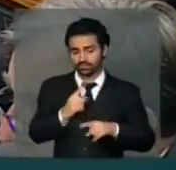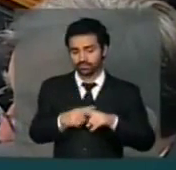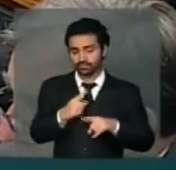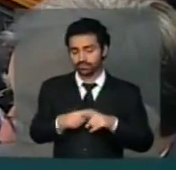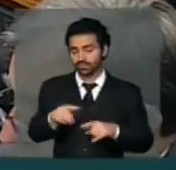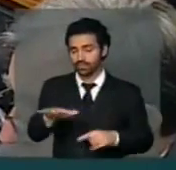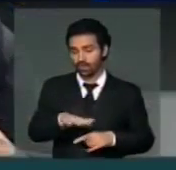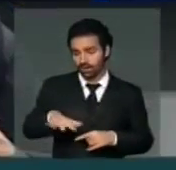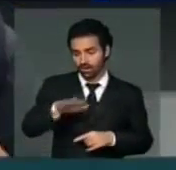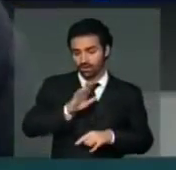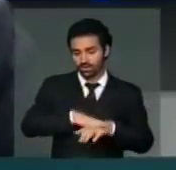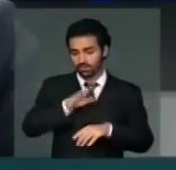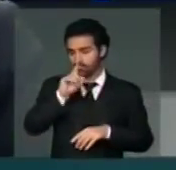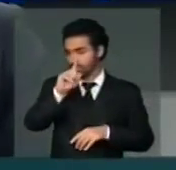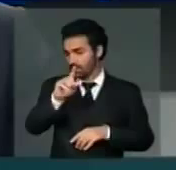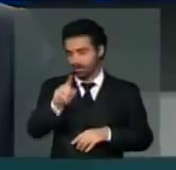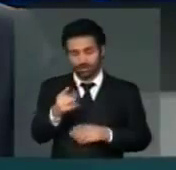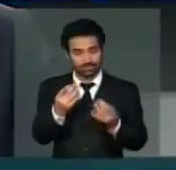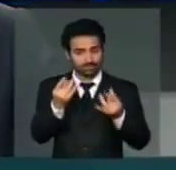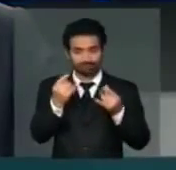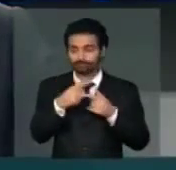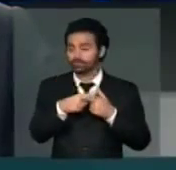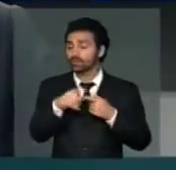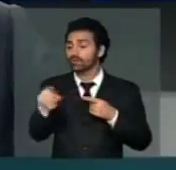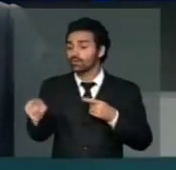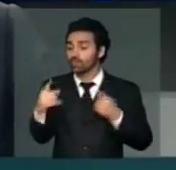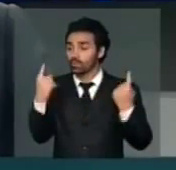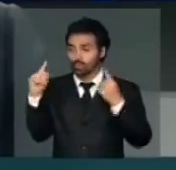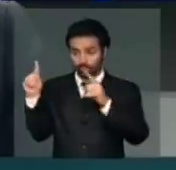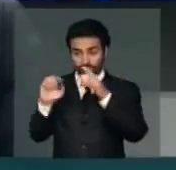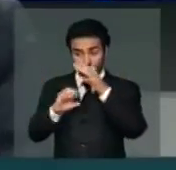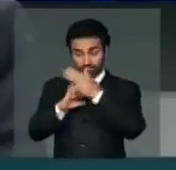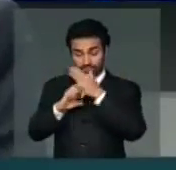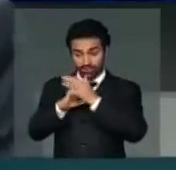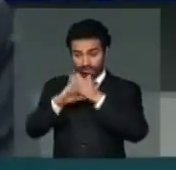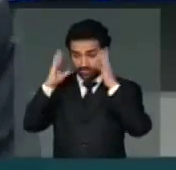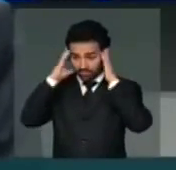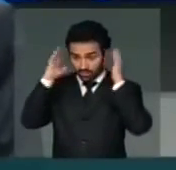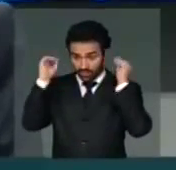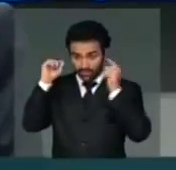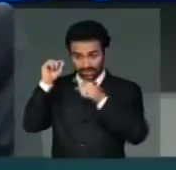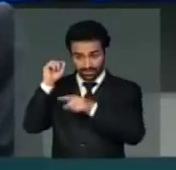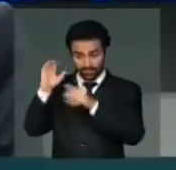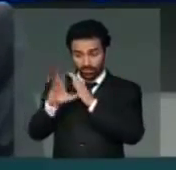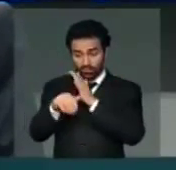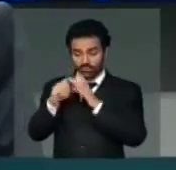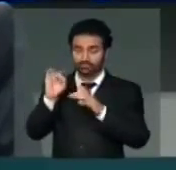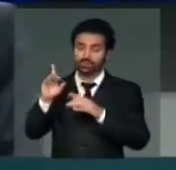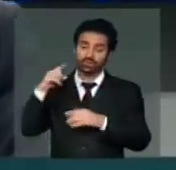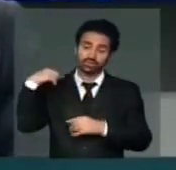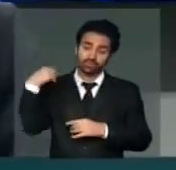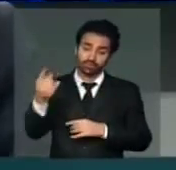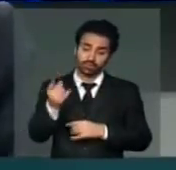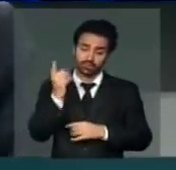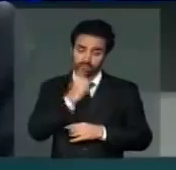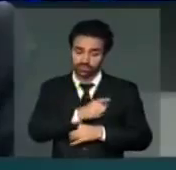mais sensível. Contra a empresa estrangeira, corruptora, só conseguimos um pouco depois.